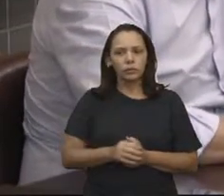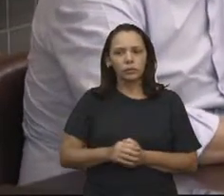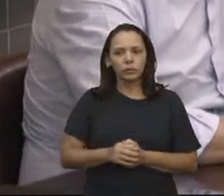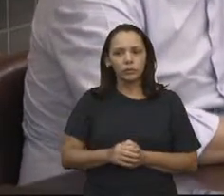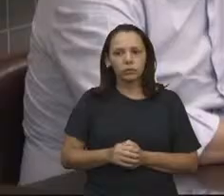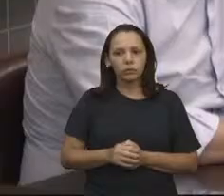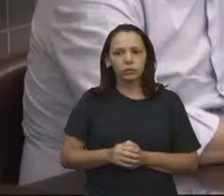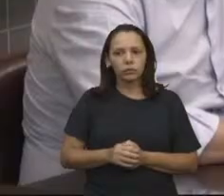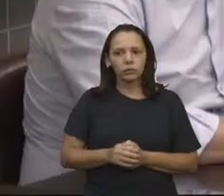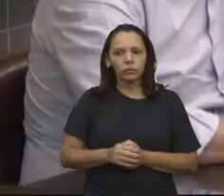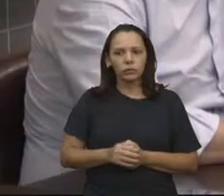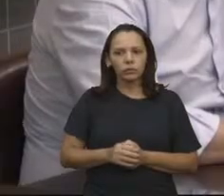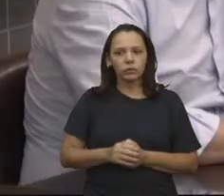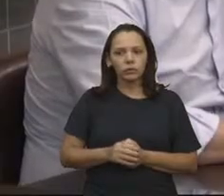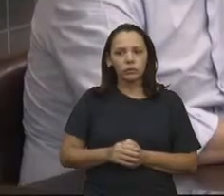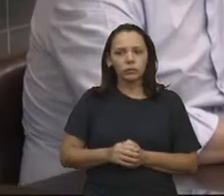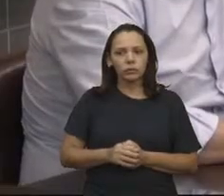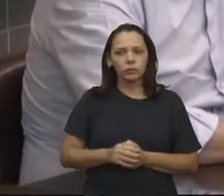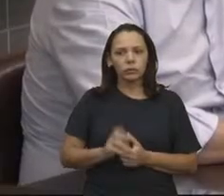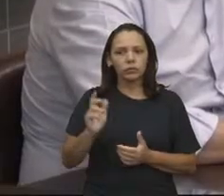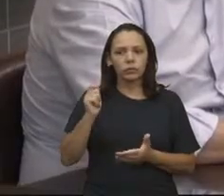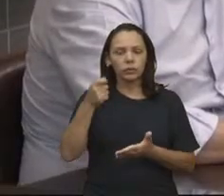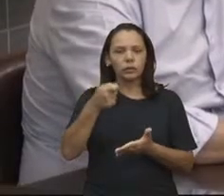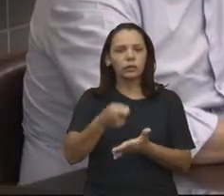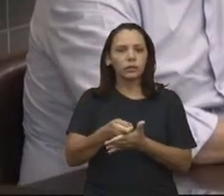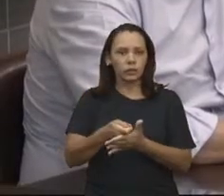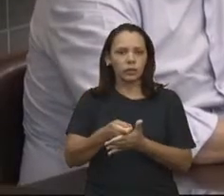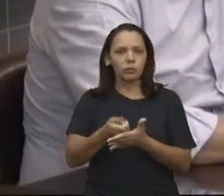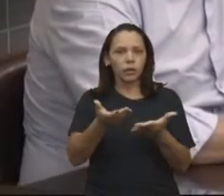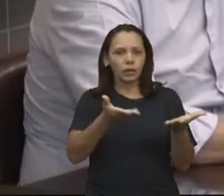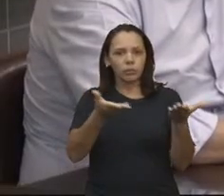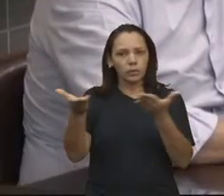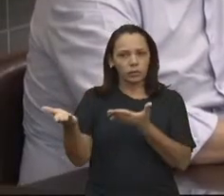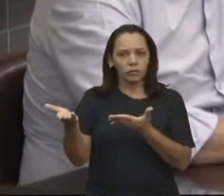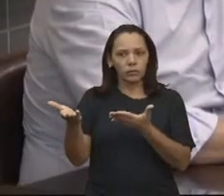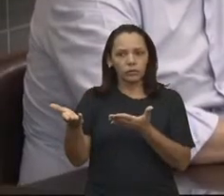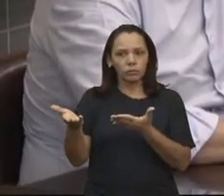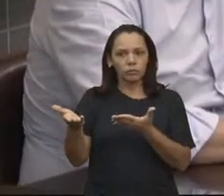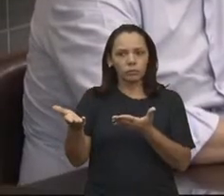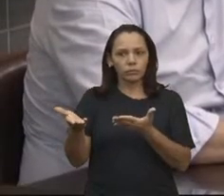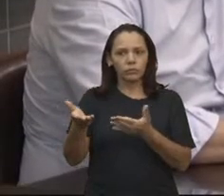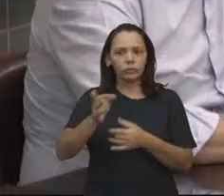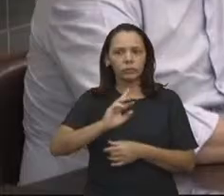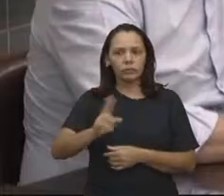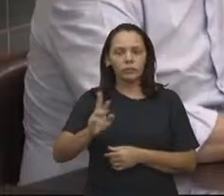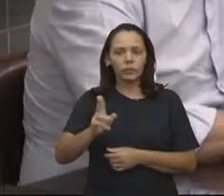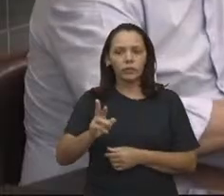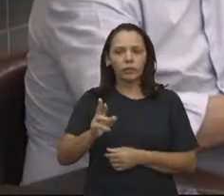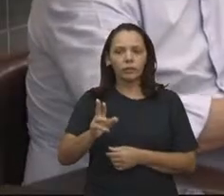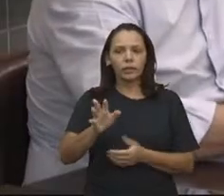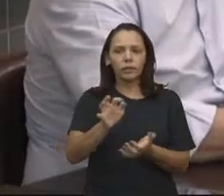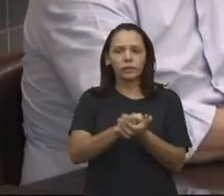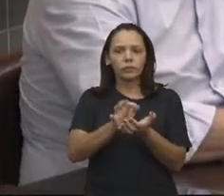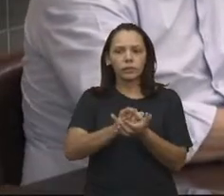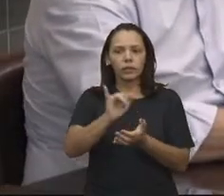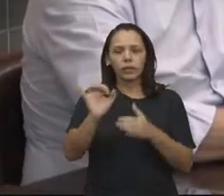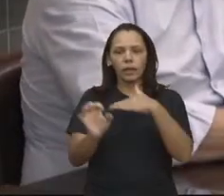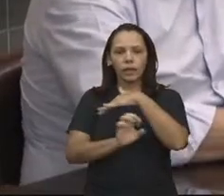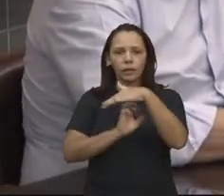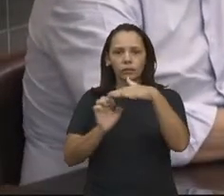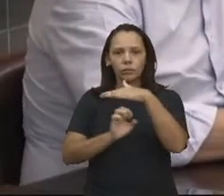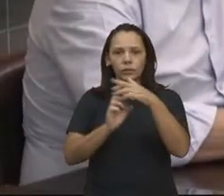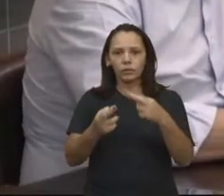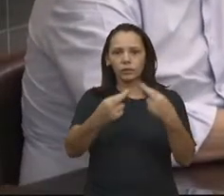pagam esse transporte e essa destinação. Então, não passa pelo município. A empresa é responsável, ela é geradora,